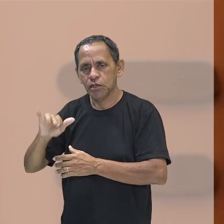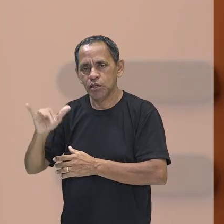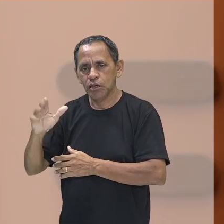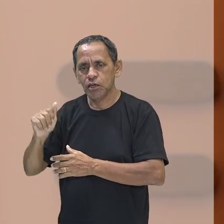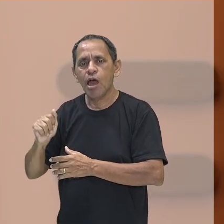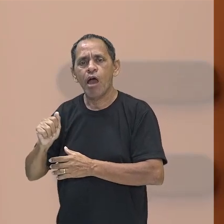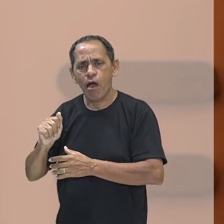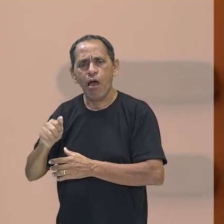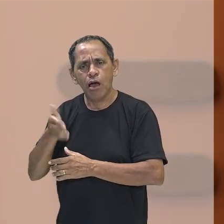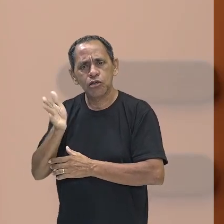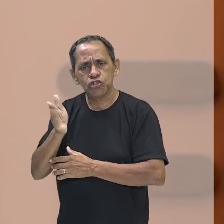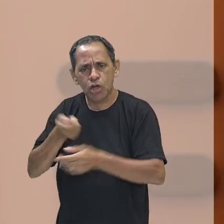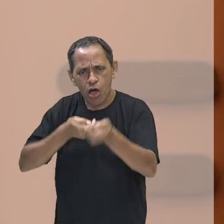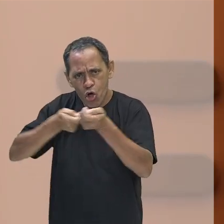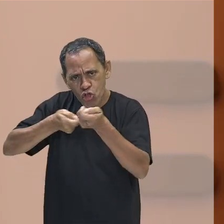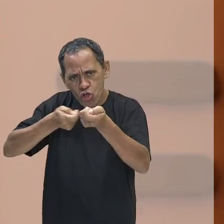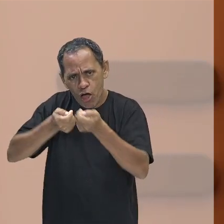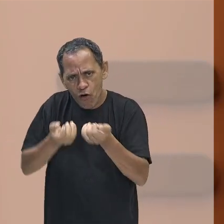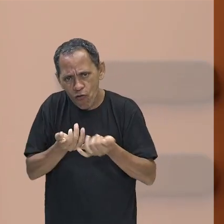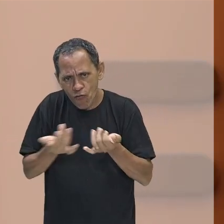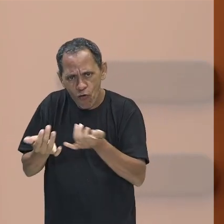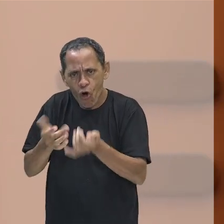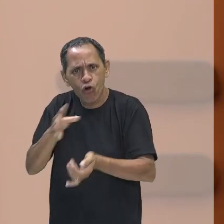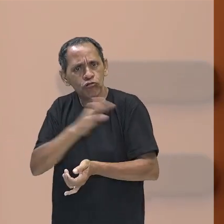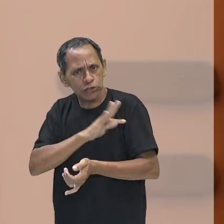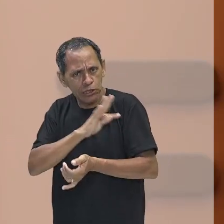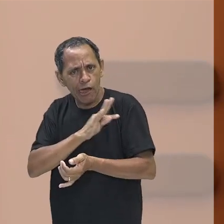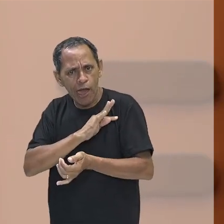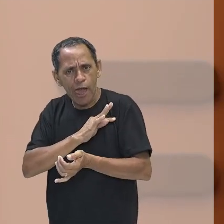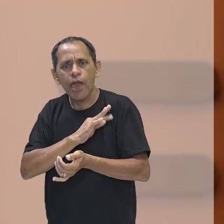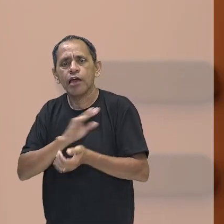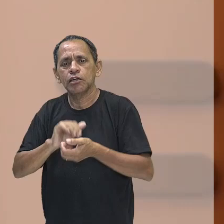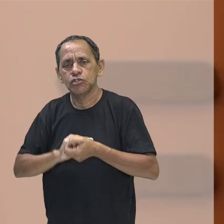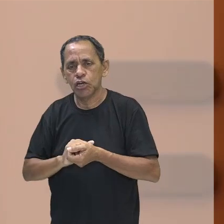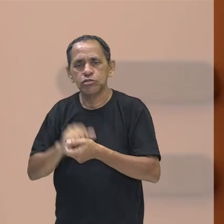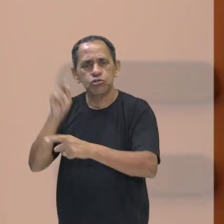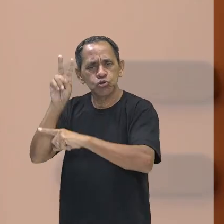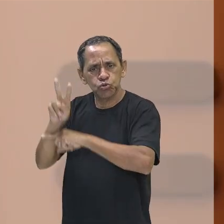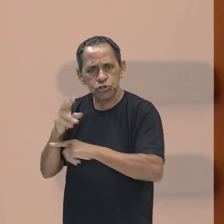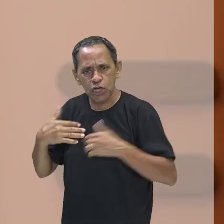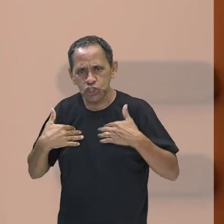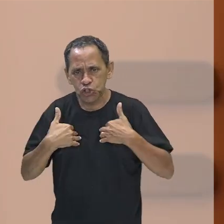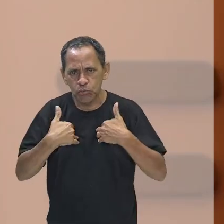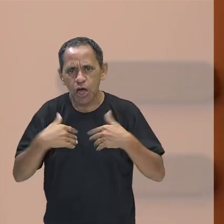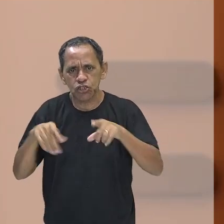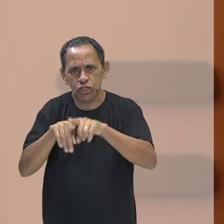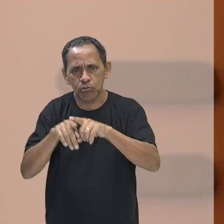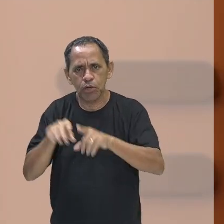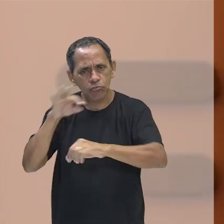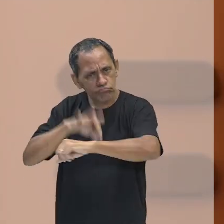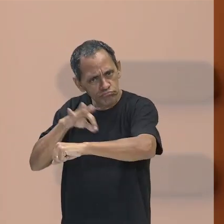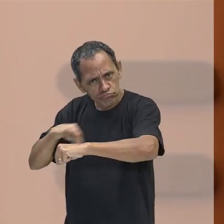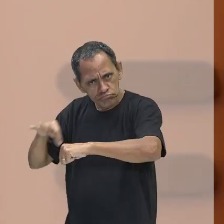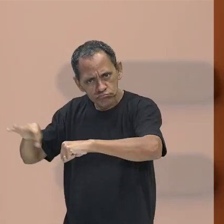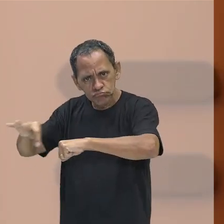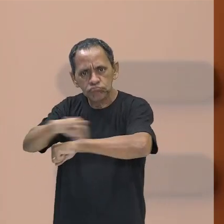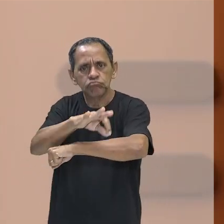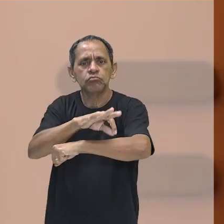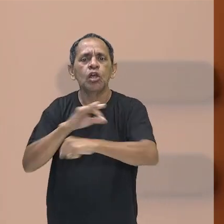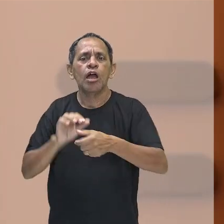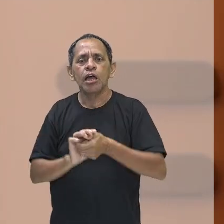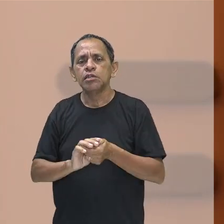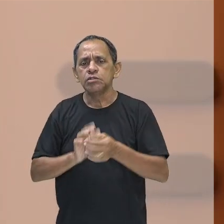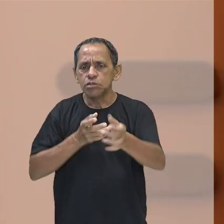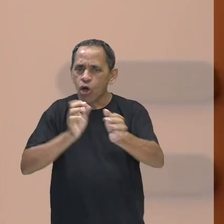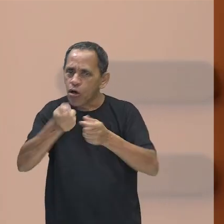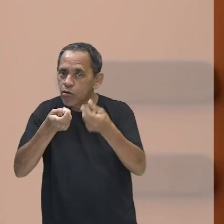fogo, já dominavam técnicas ali de agropastorismo, já estavam começando a se organizar socialmente,